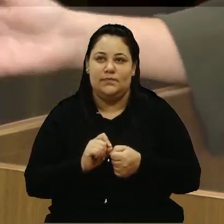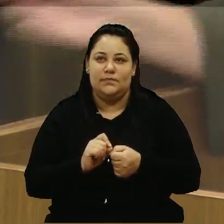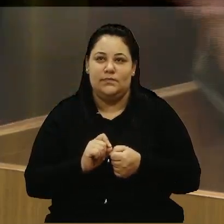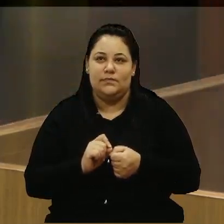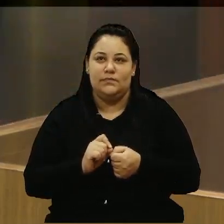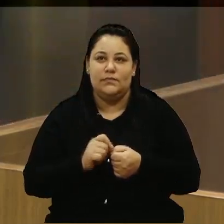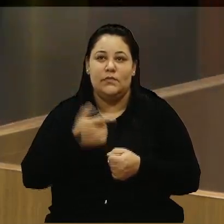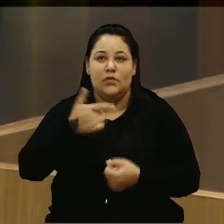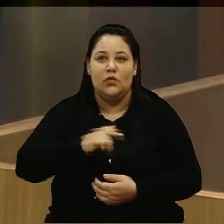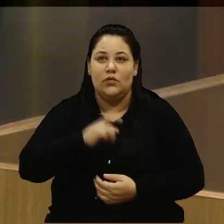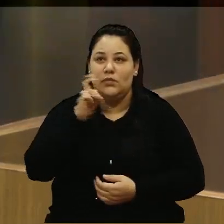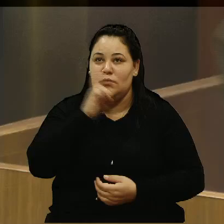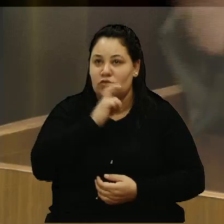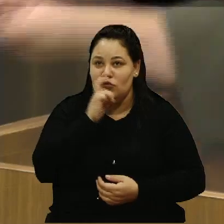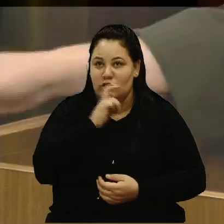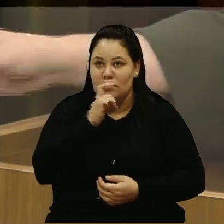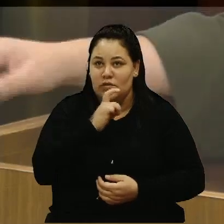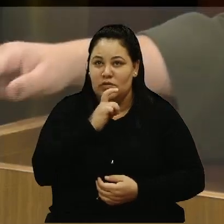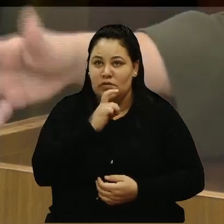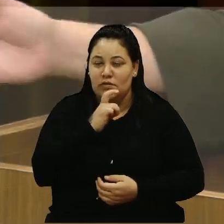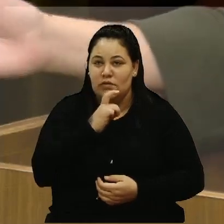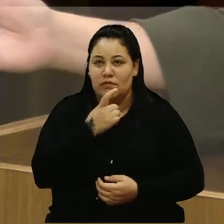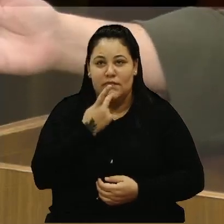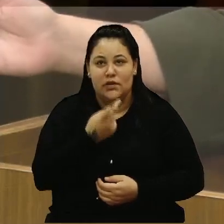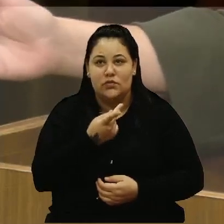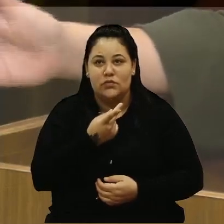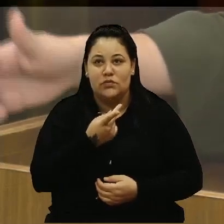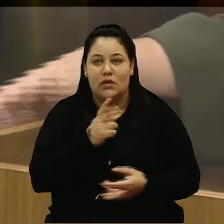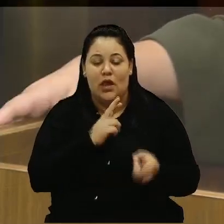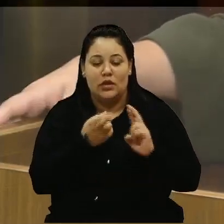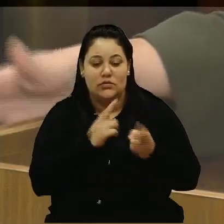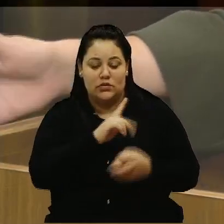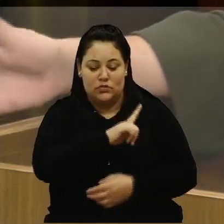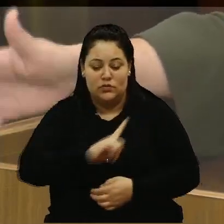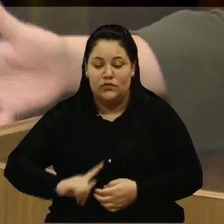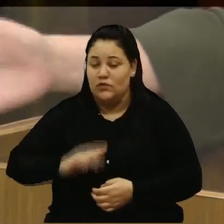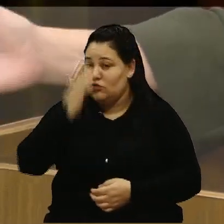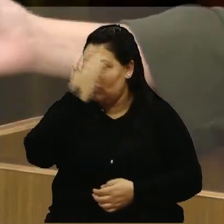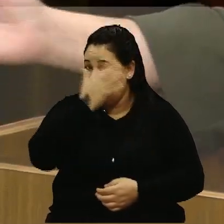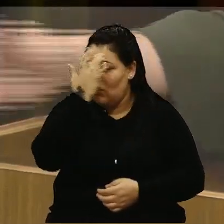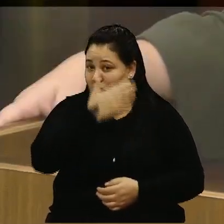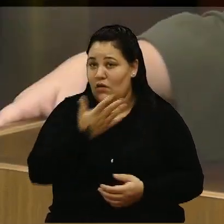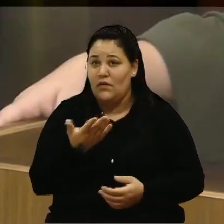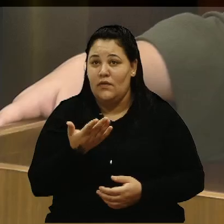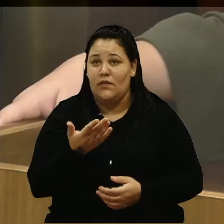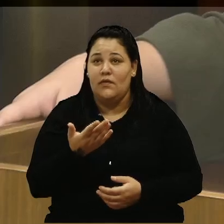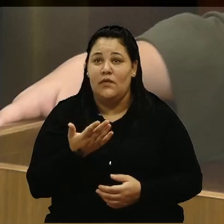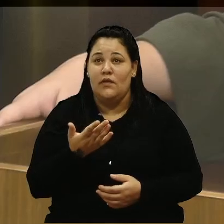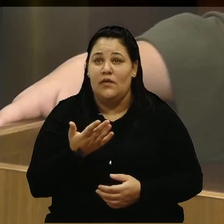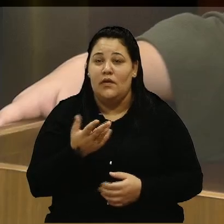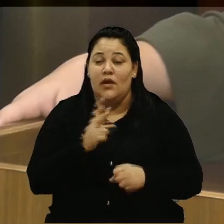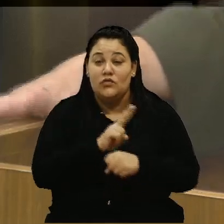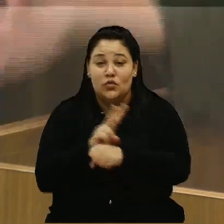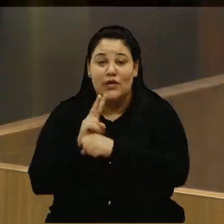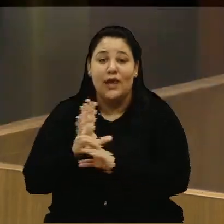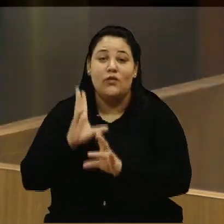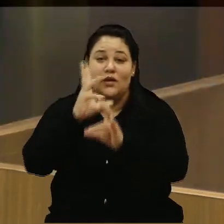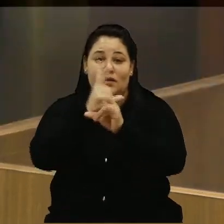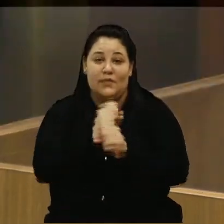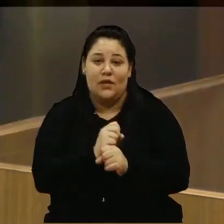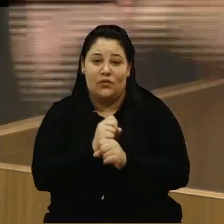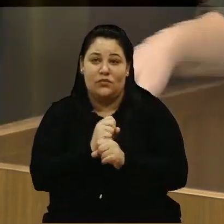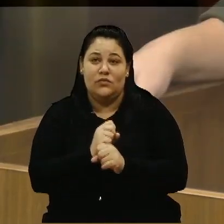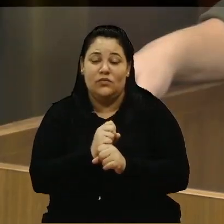Outra mentira da questão do governo Adiló é o Parque de Proteção Animal.